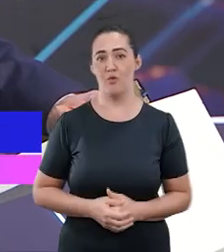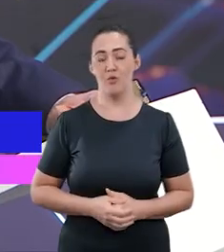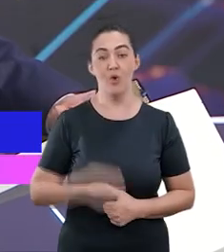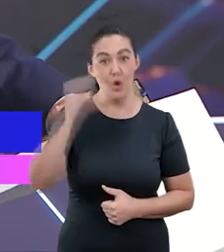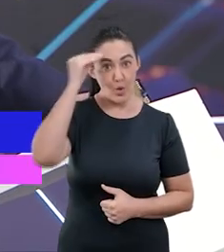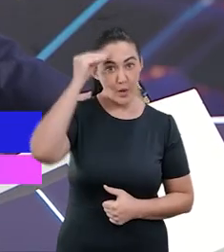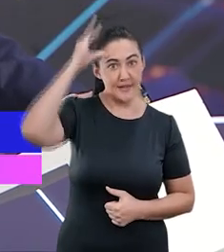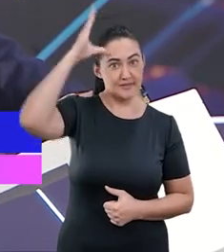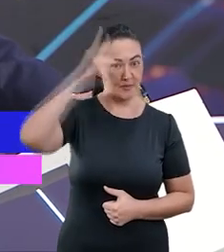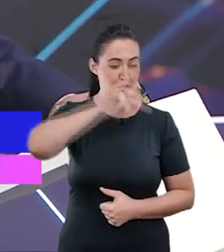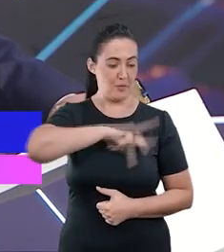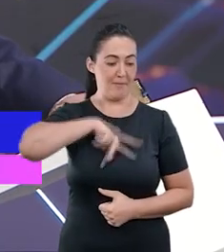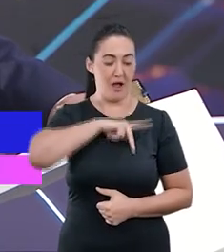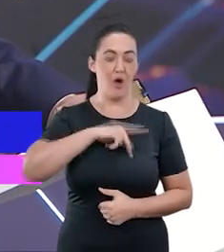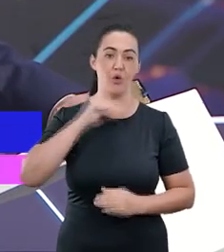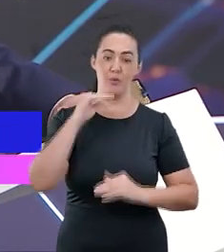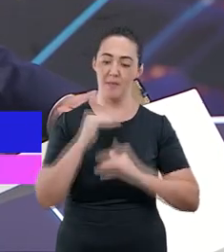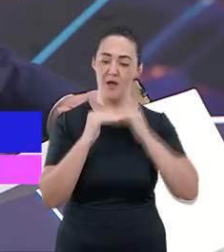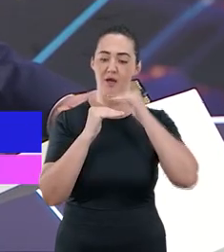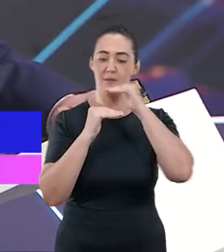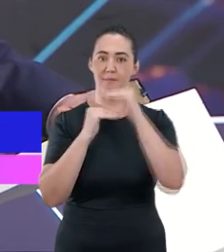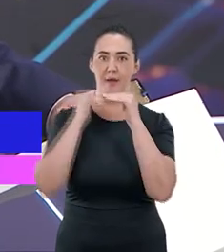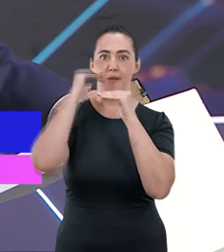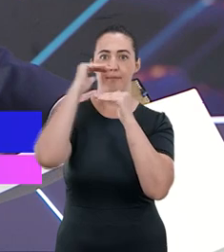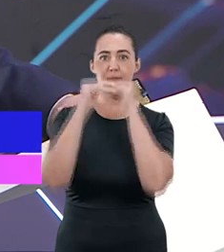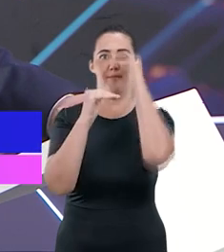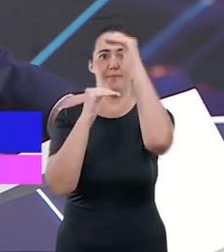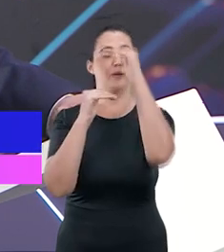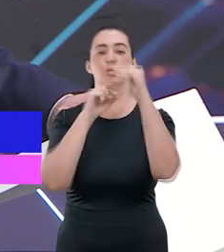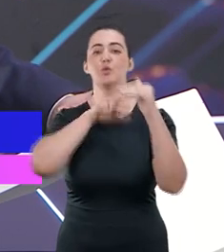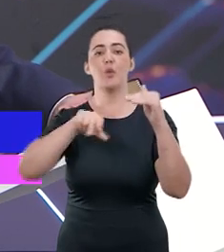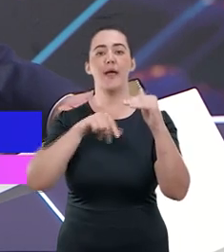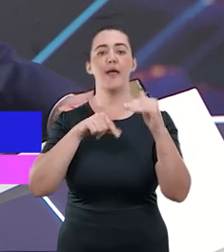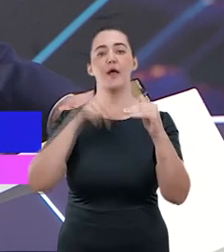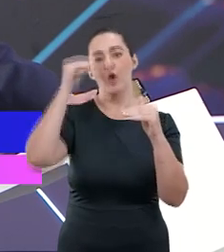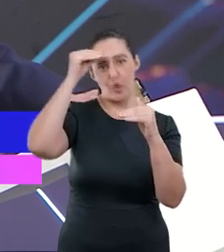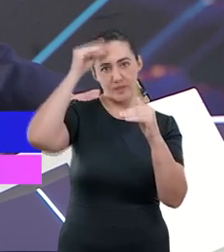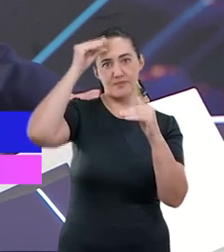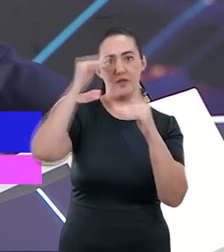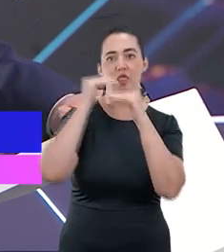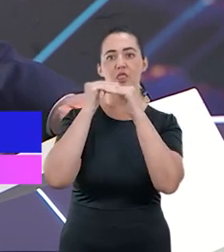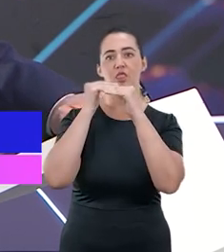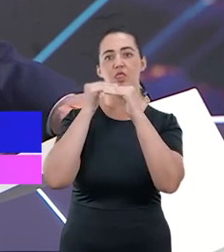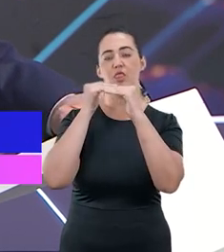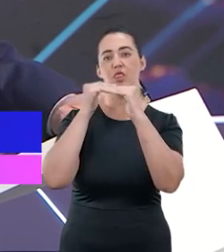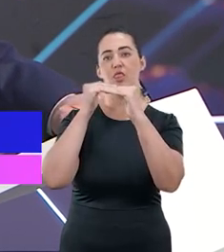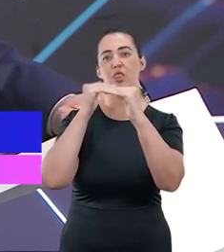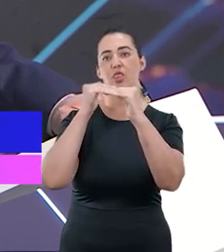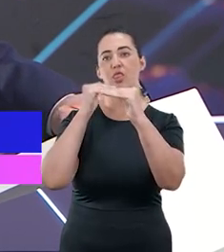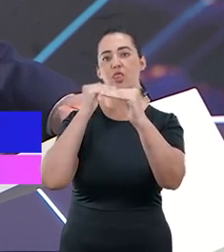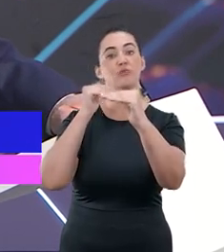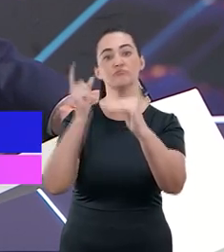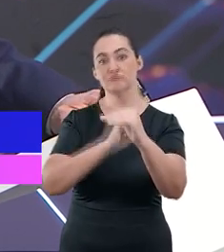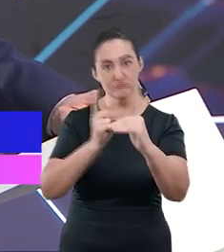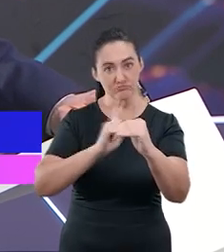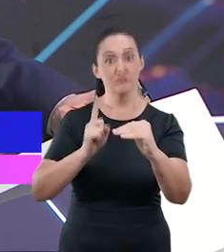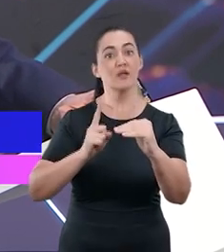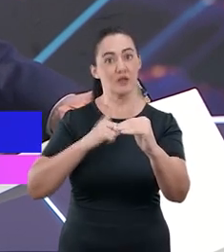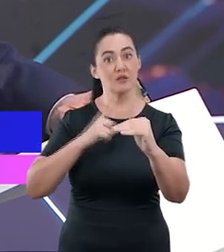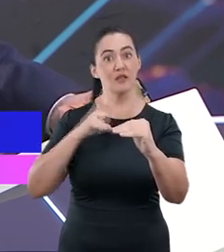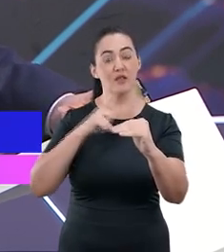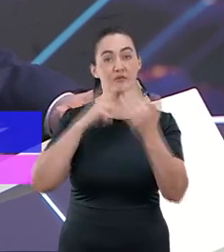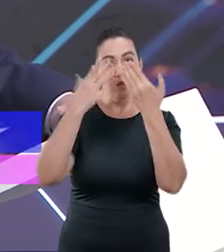Paulo cresceu, e quando Paulo entendeu aquilo que ele ainda não havia entendido, ele não teve medo de abraçar essa